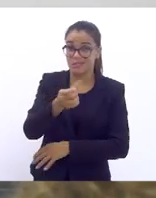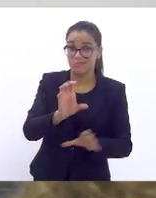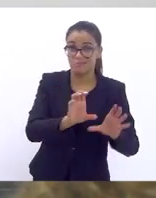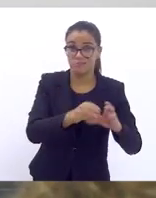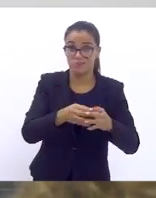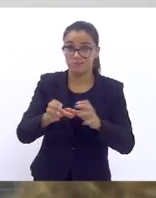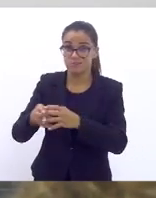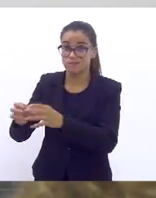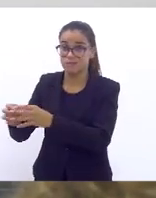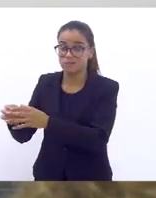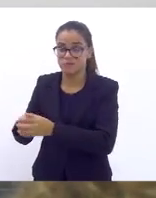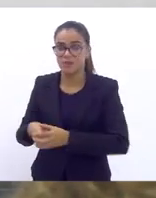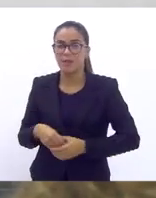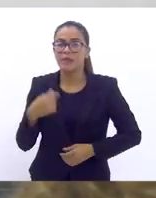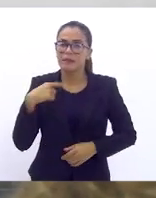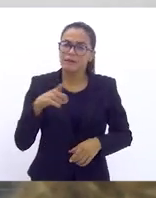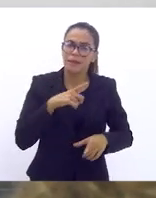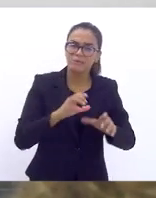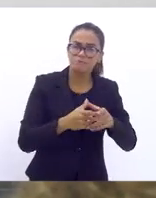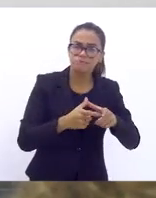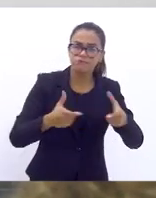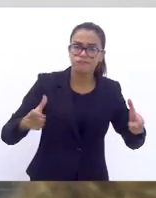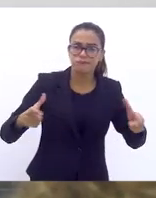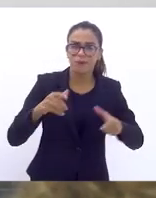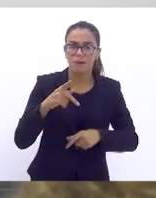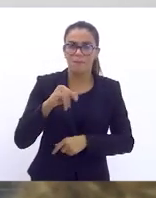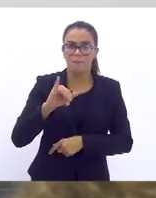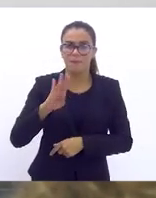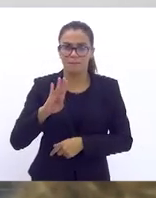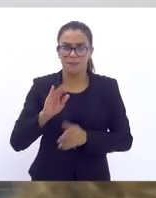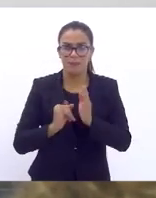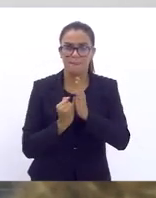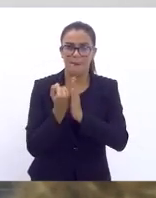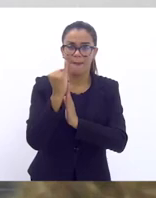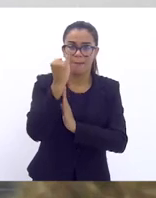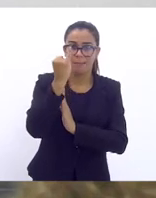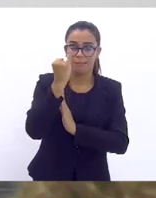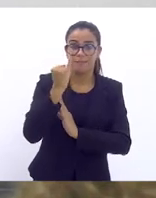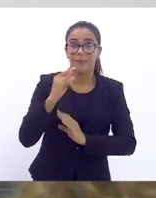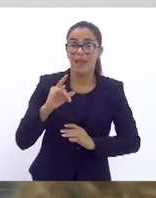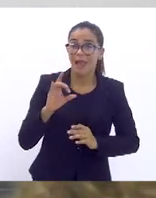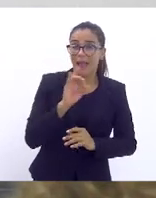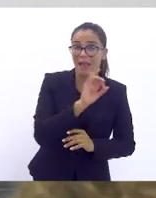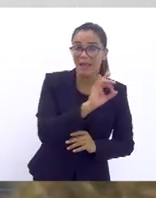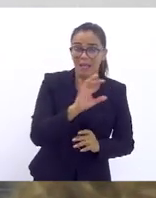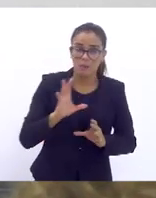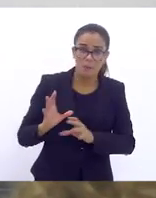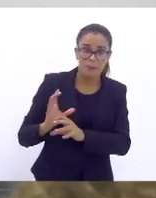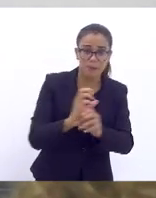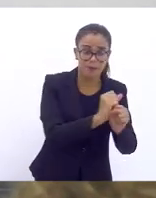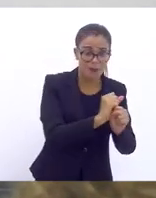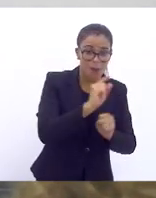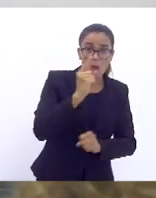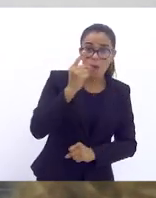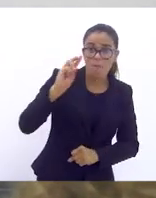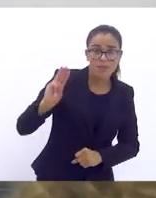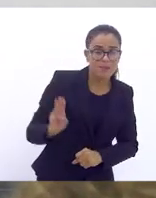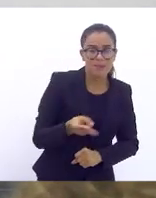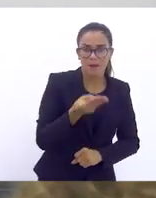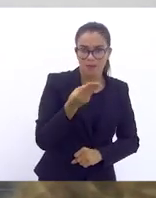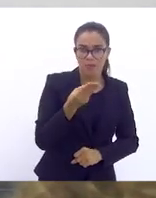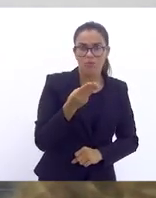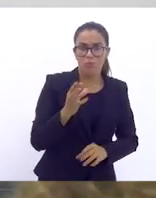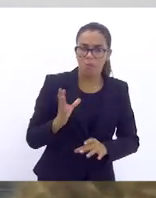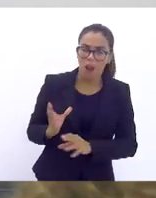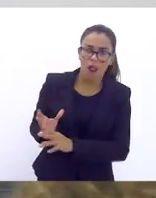aqui a gente tem um crescimento no PIB e aqui tá nominal para cada um milhão de reais de demanda final